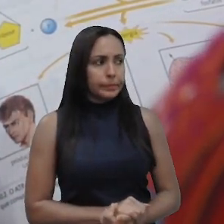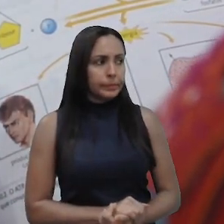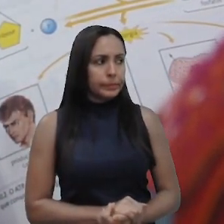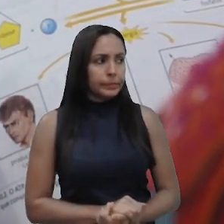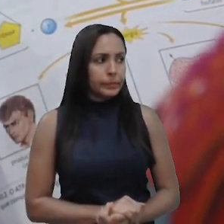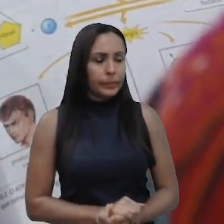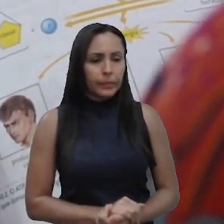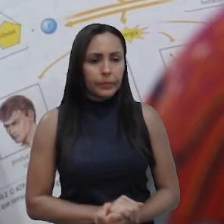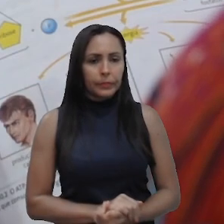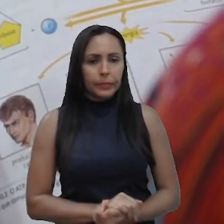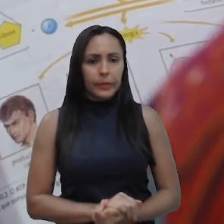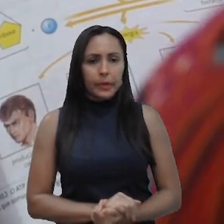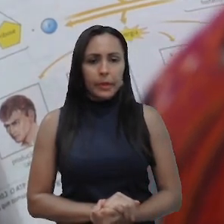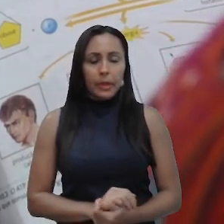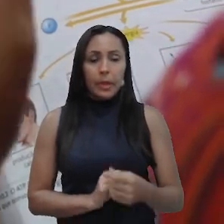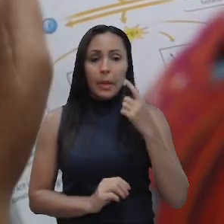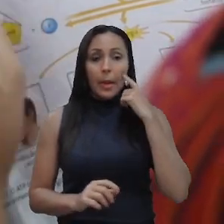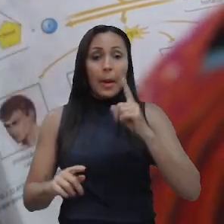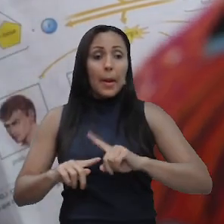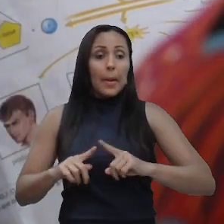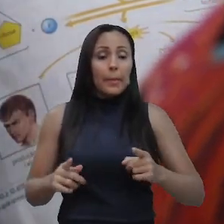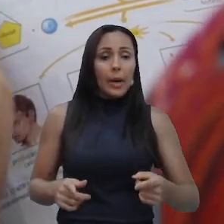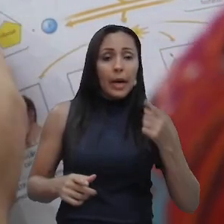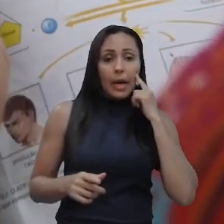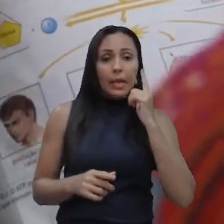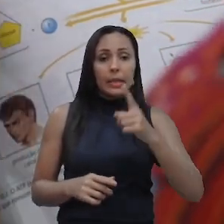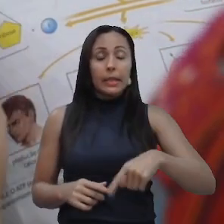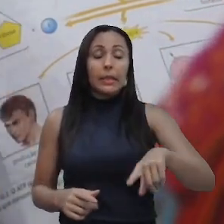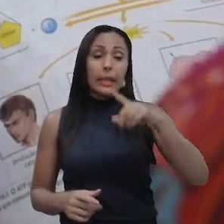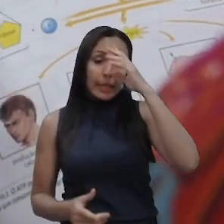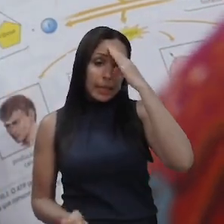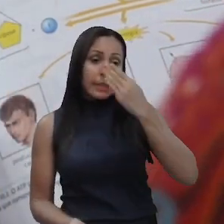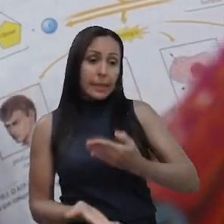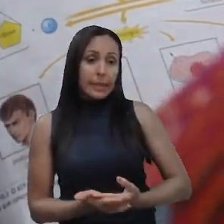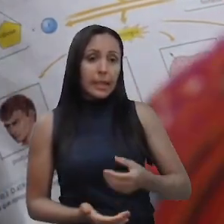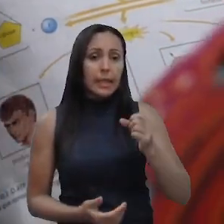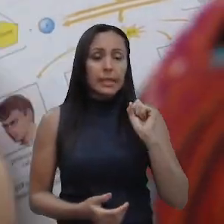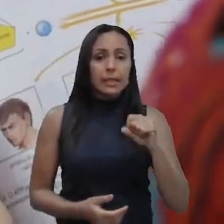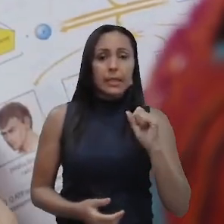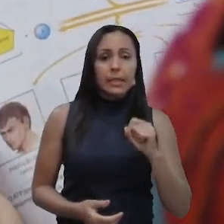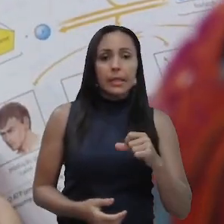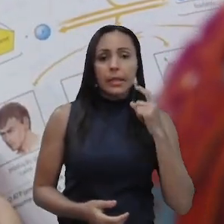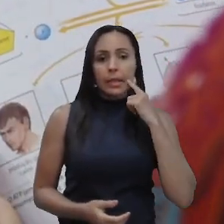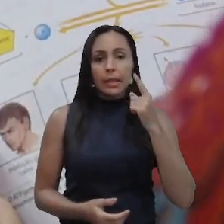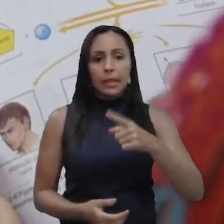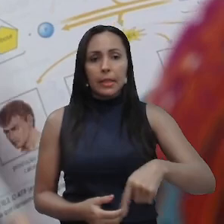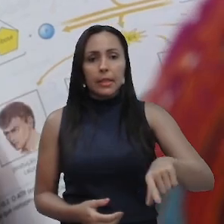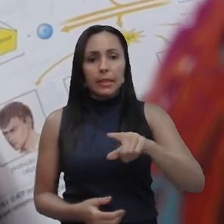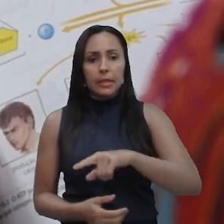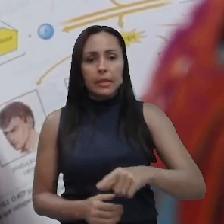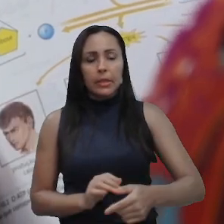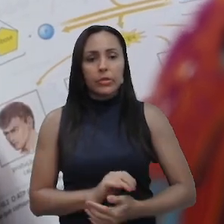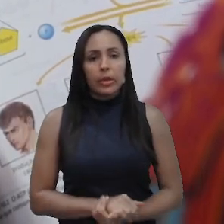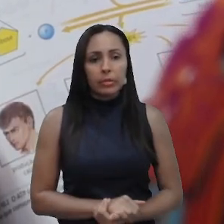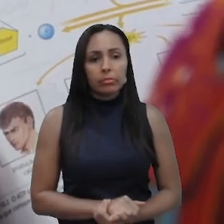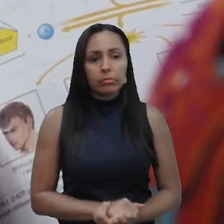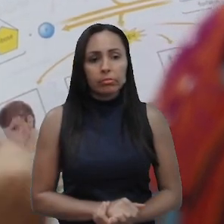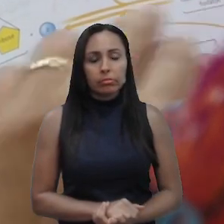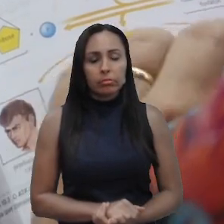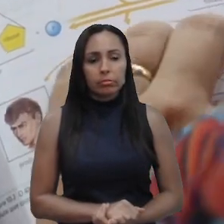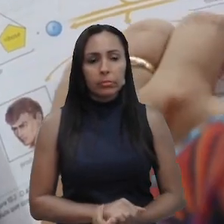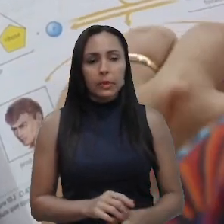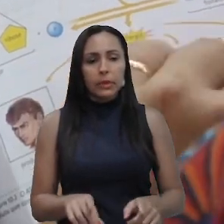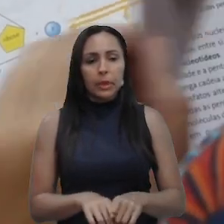retangular. Mas há aqueles que acreditam que ele seja aí um grid